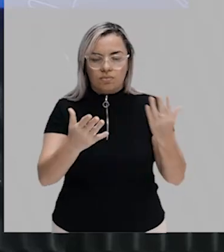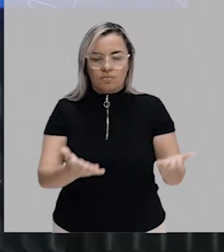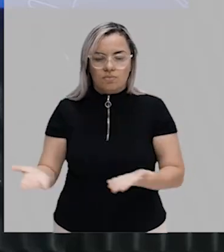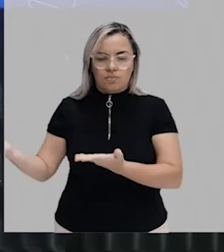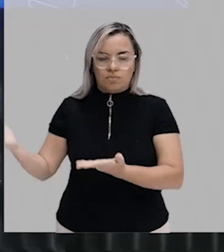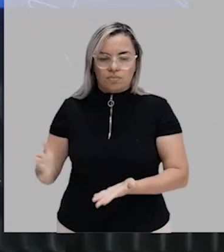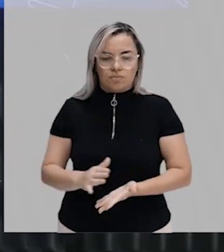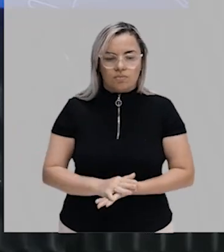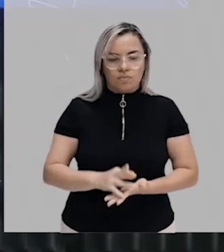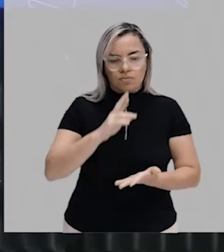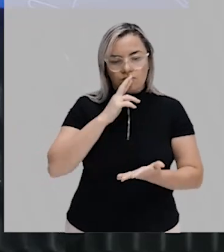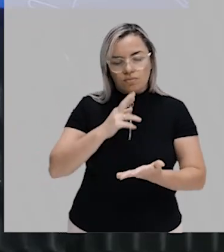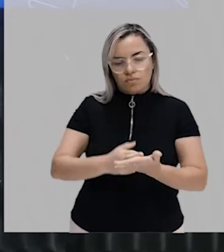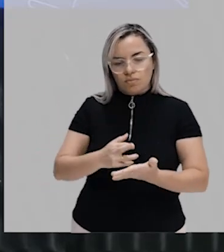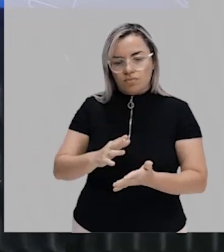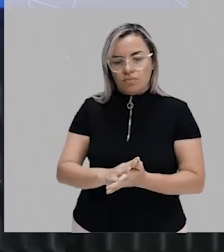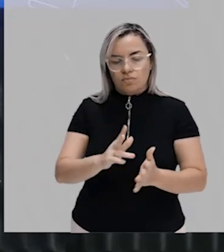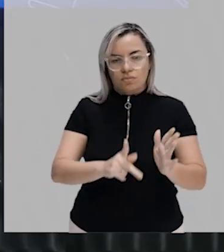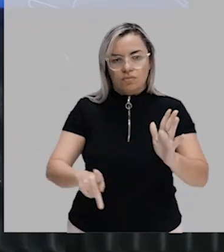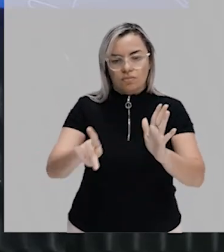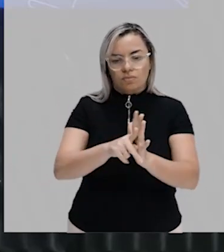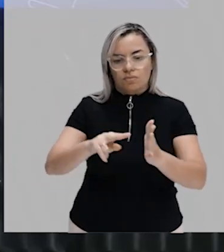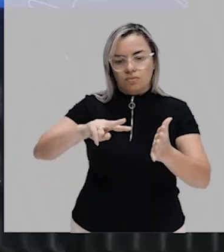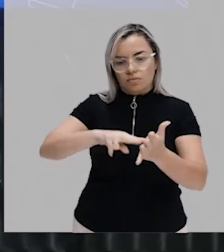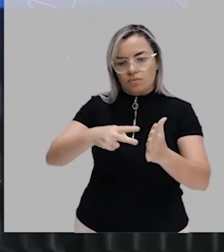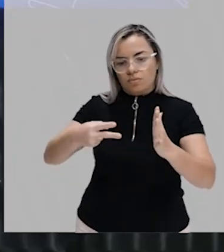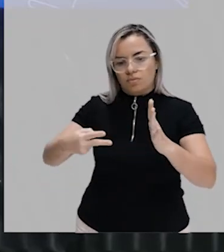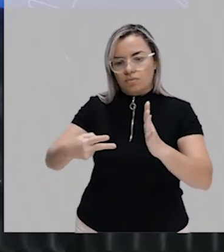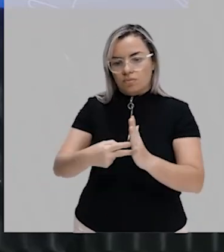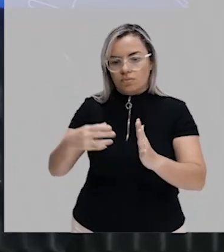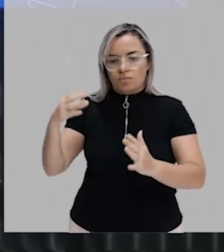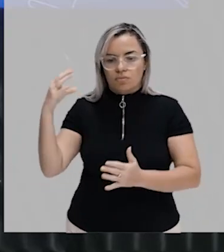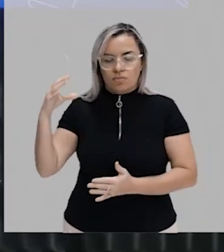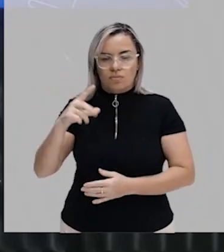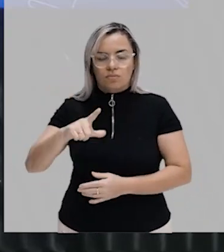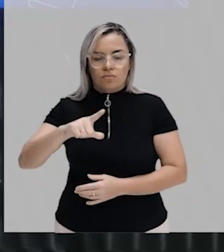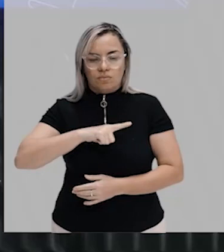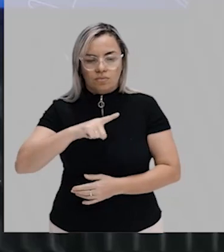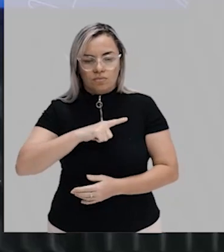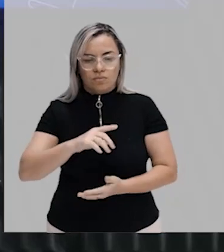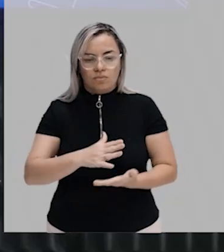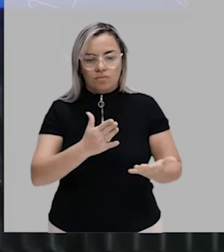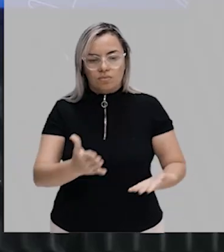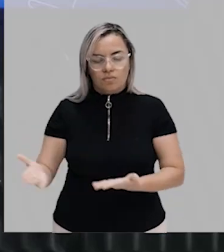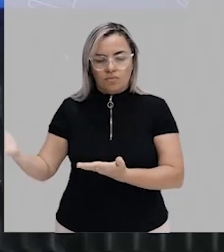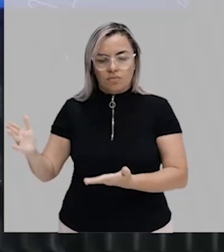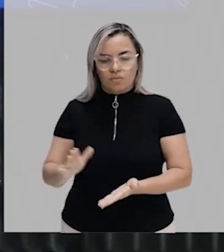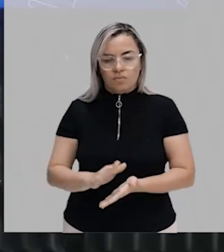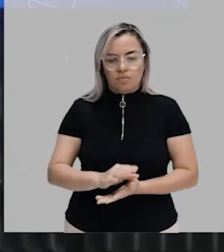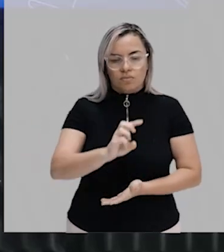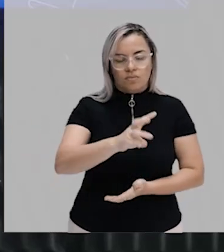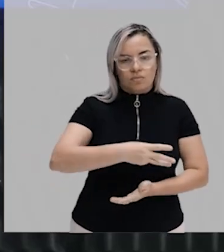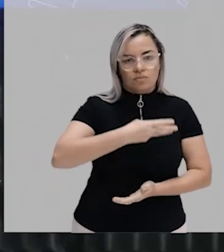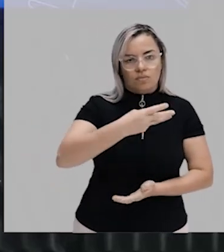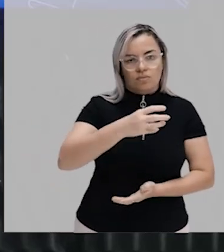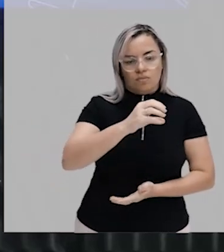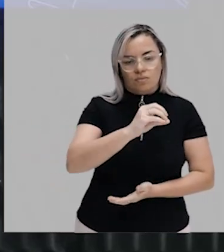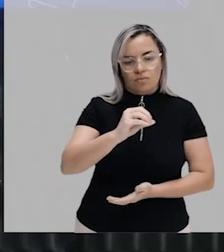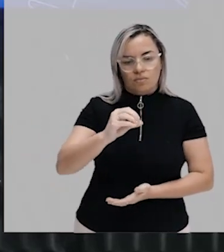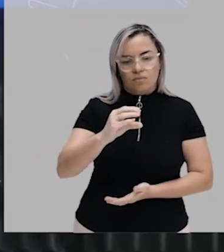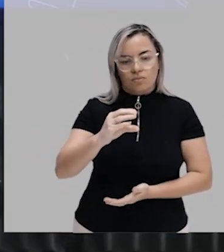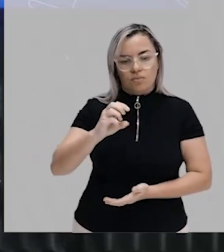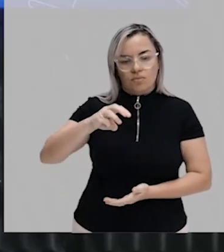só. Pelo próprio significado de concentração, nós temos o seguinte, ó, que 300